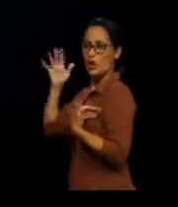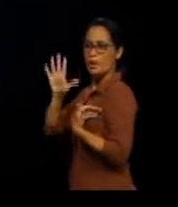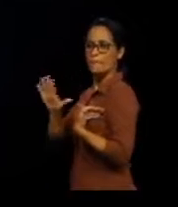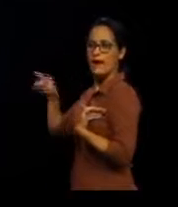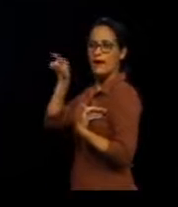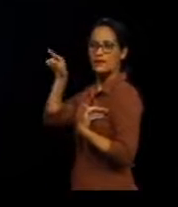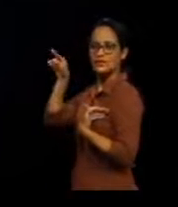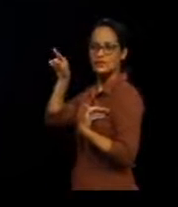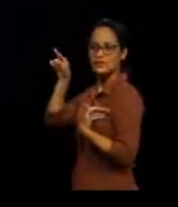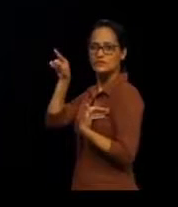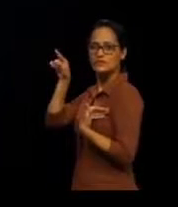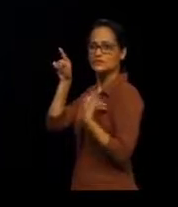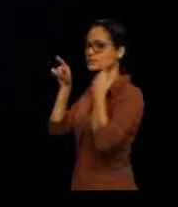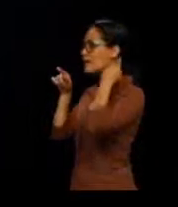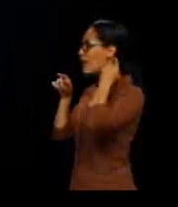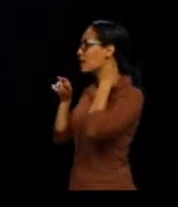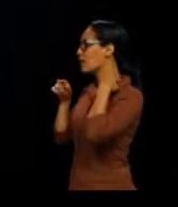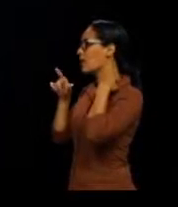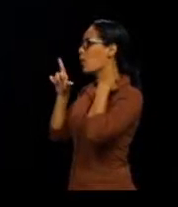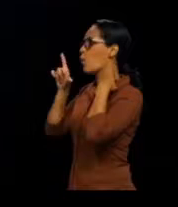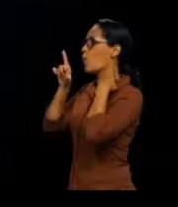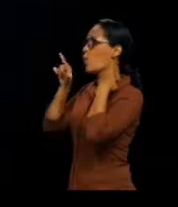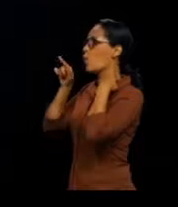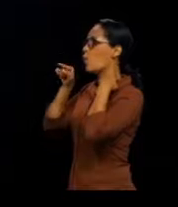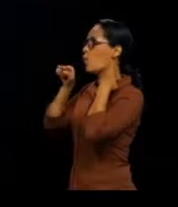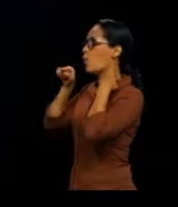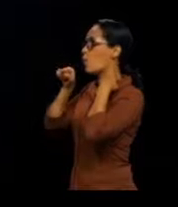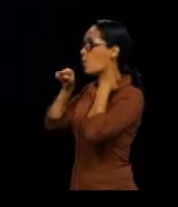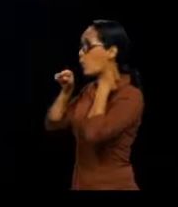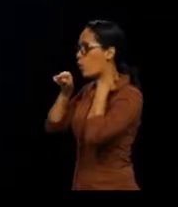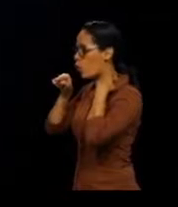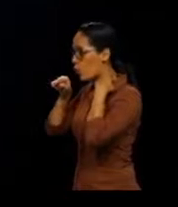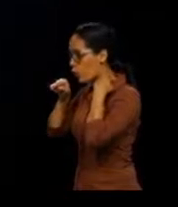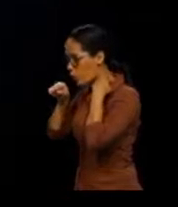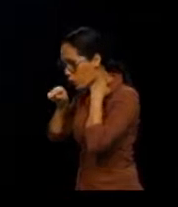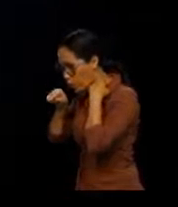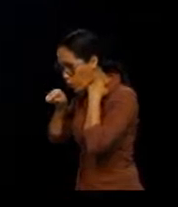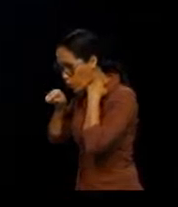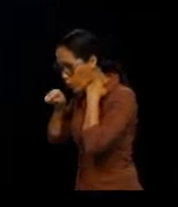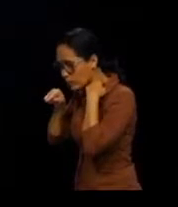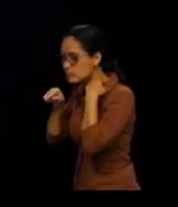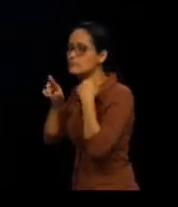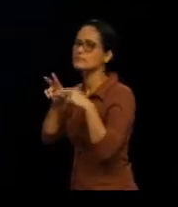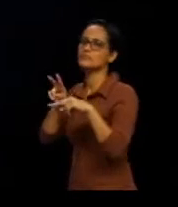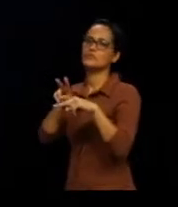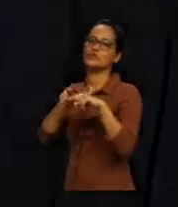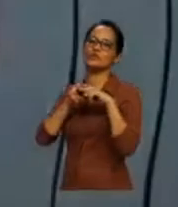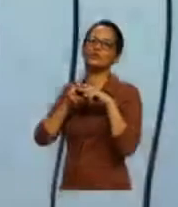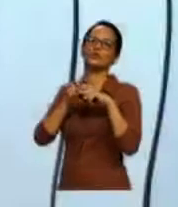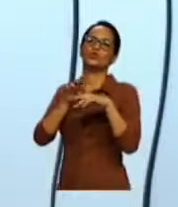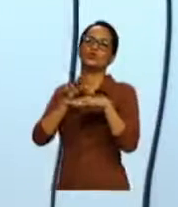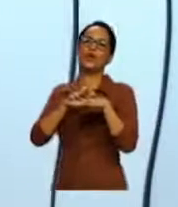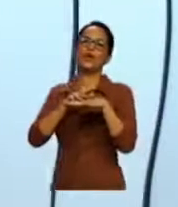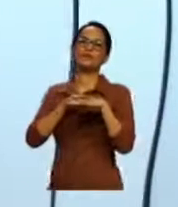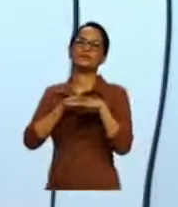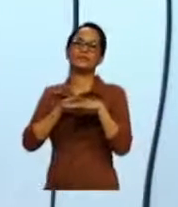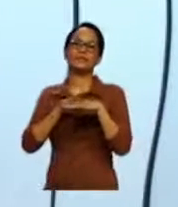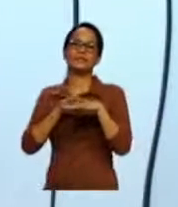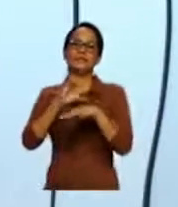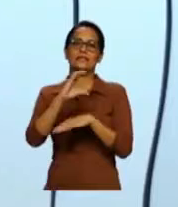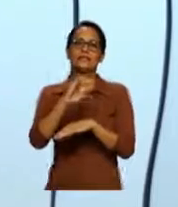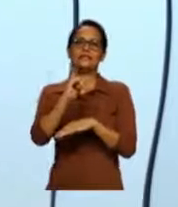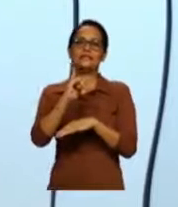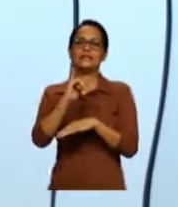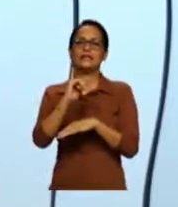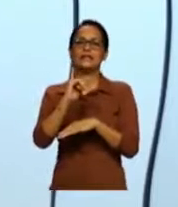Do pescoço, vai o que? Abaixando, e com isso a gente fica com uma coisa que a gente chama de cifose, tá? Eu